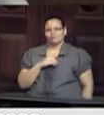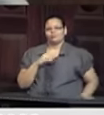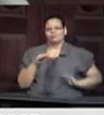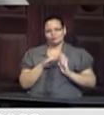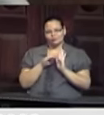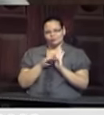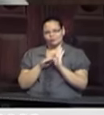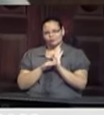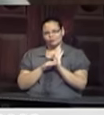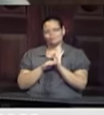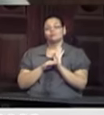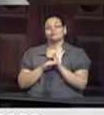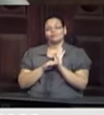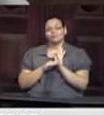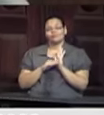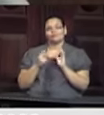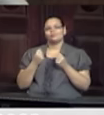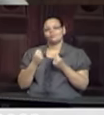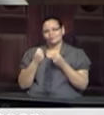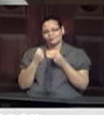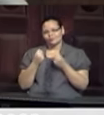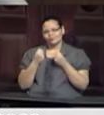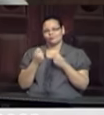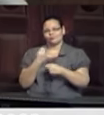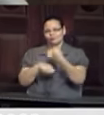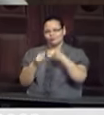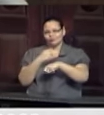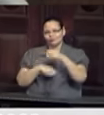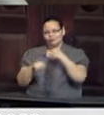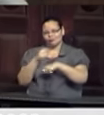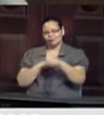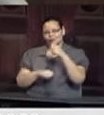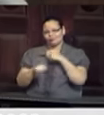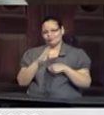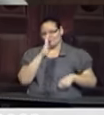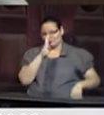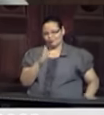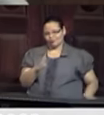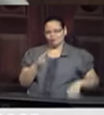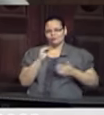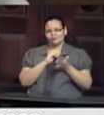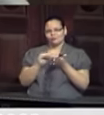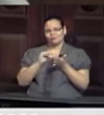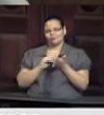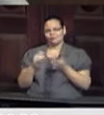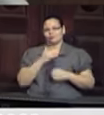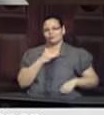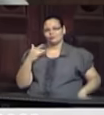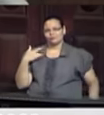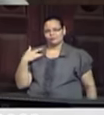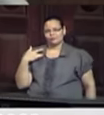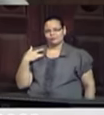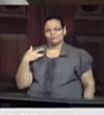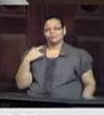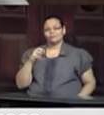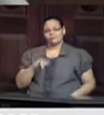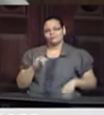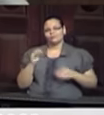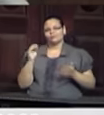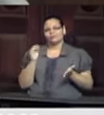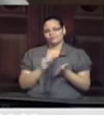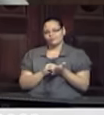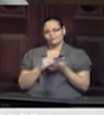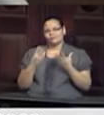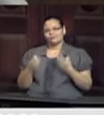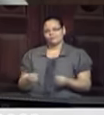área da gestão por administração direta da Secretaria de Saúde. Essa emenda foi